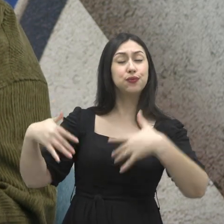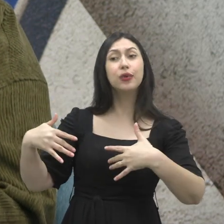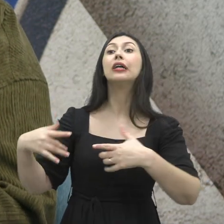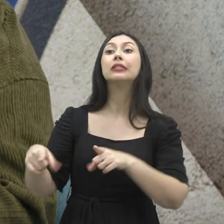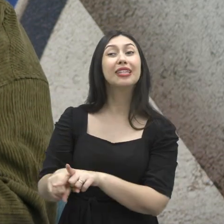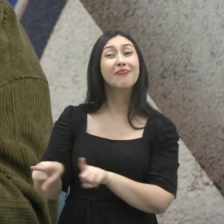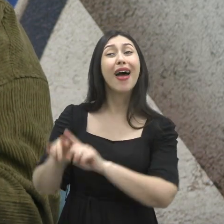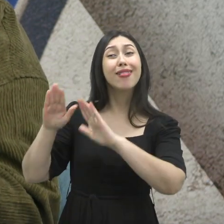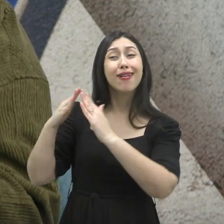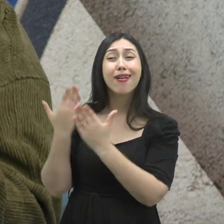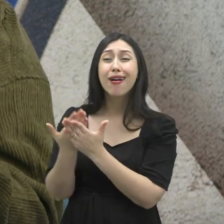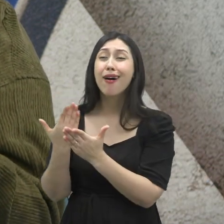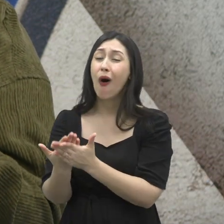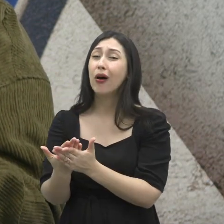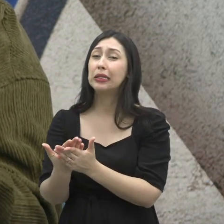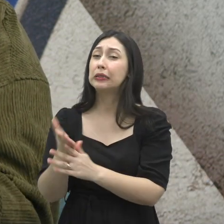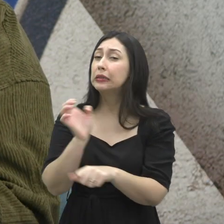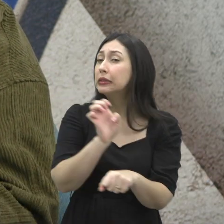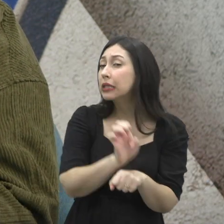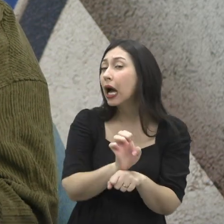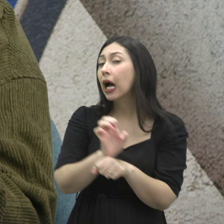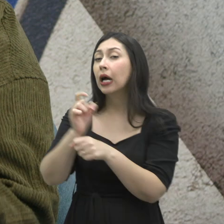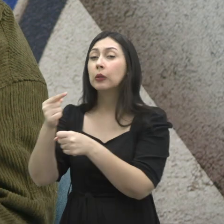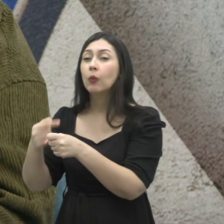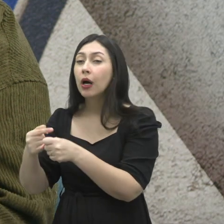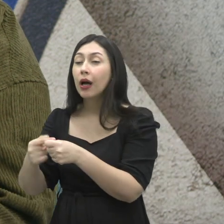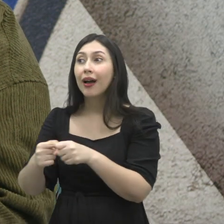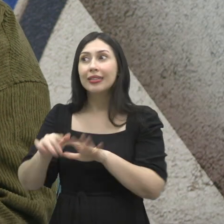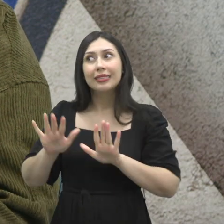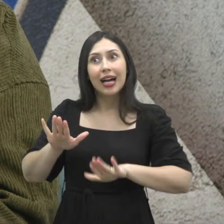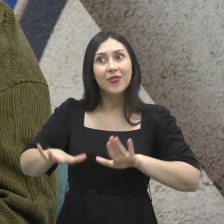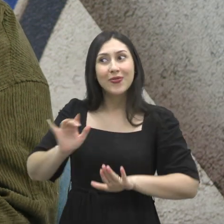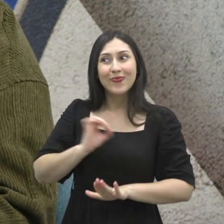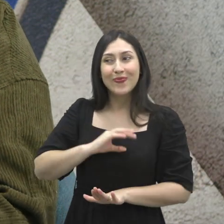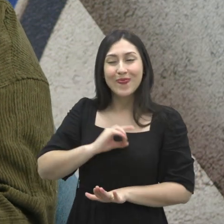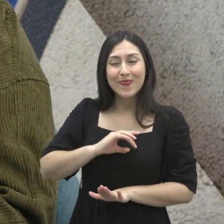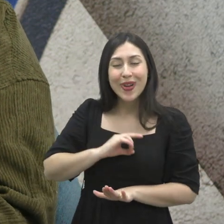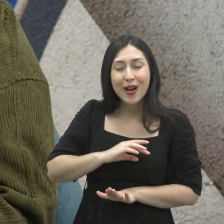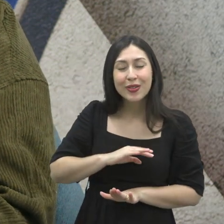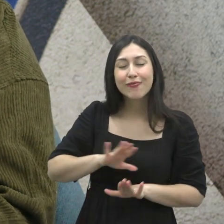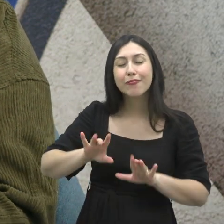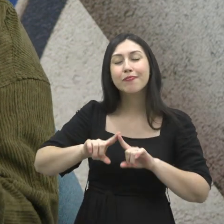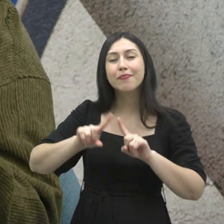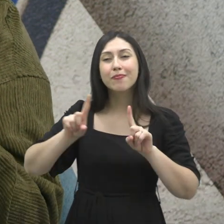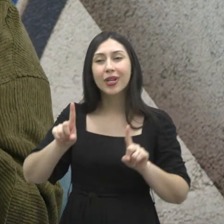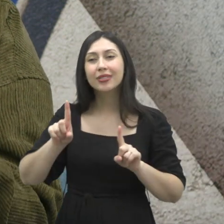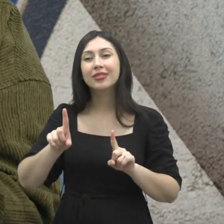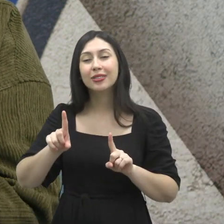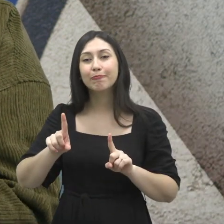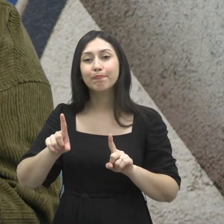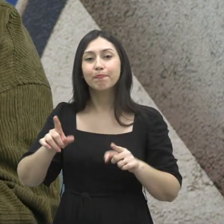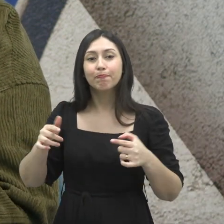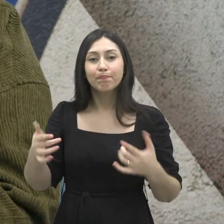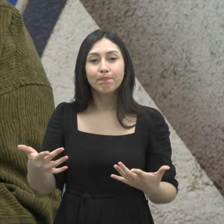na rede pública. Então, dá aquele friozinho na barriga, principalmente quando você é professor iniciante. Mas eu acredito que